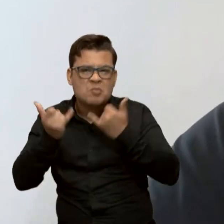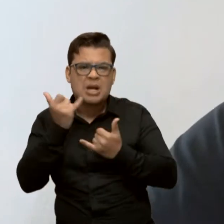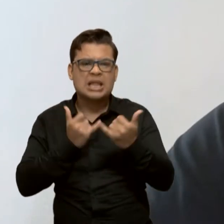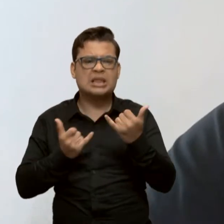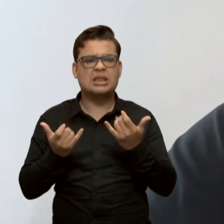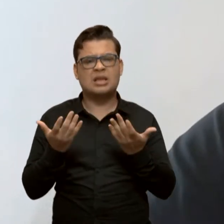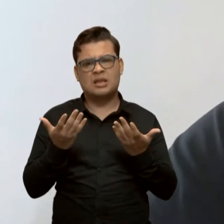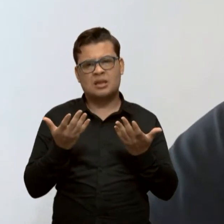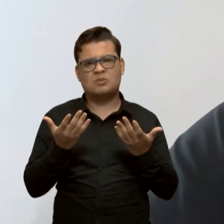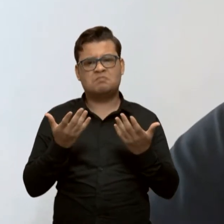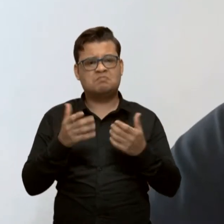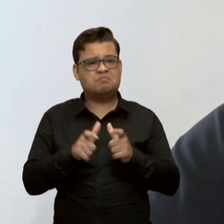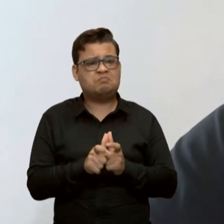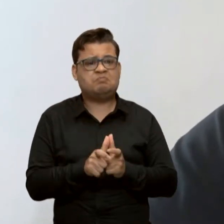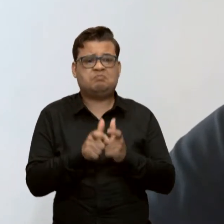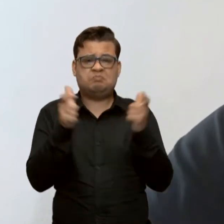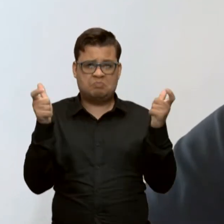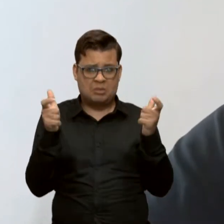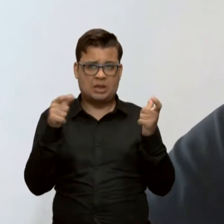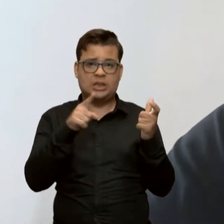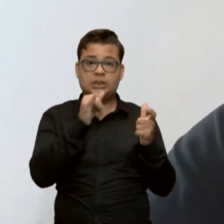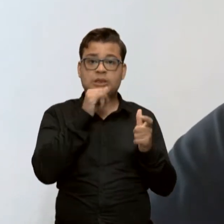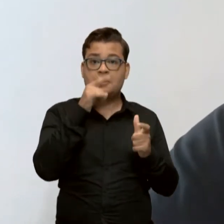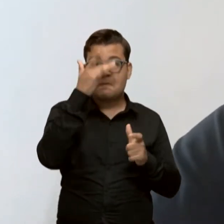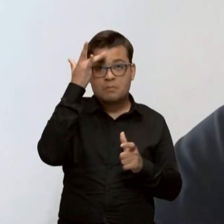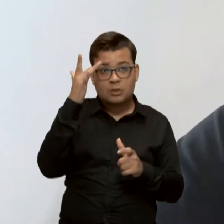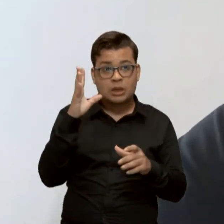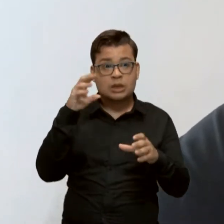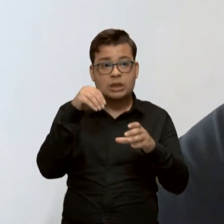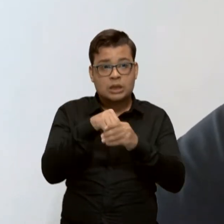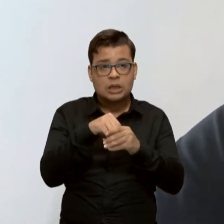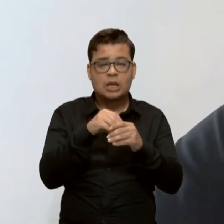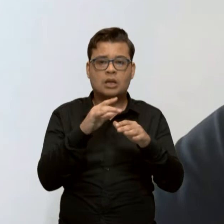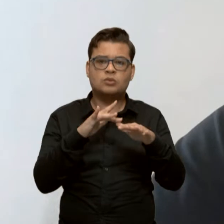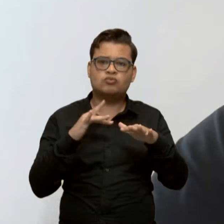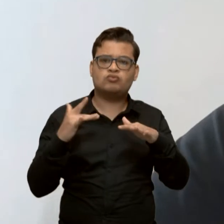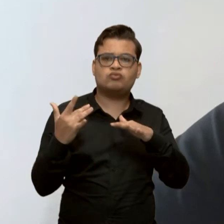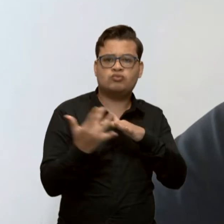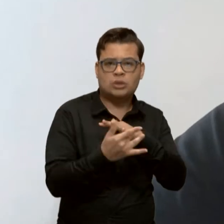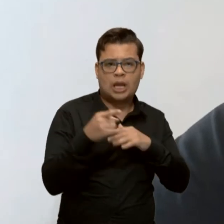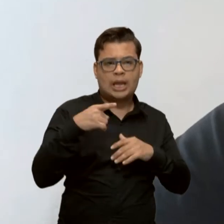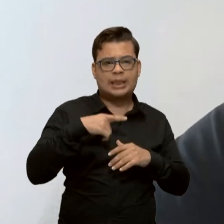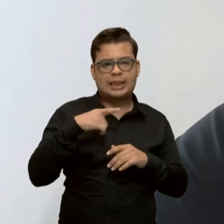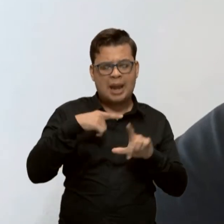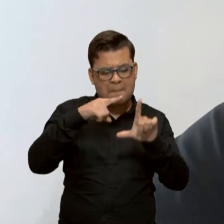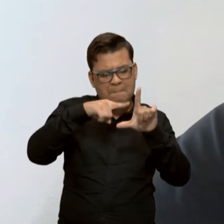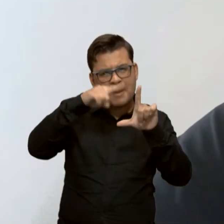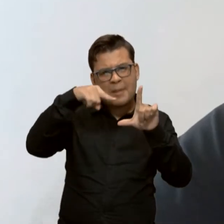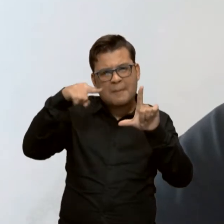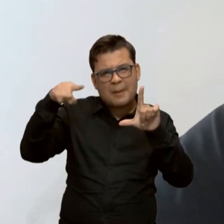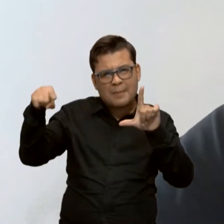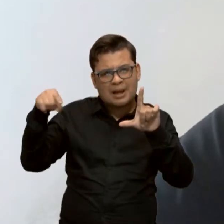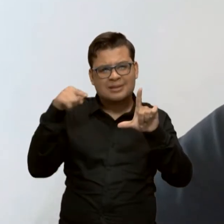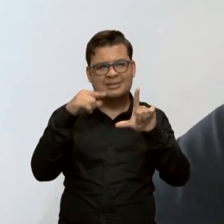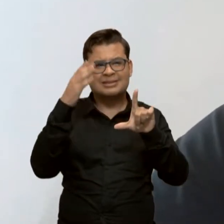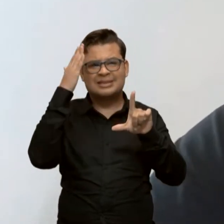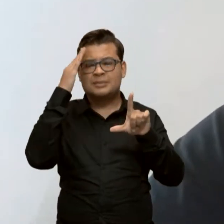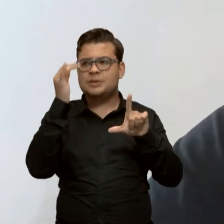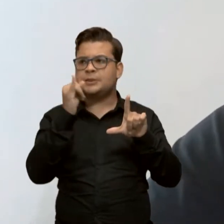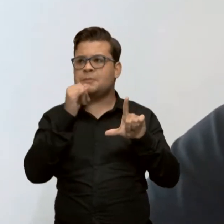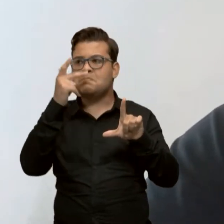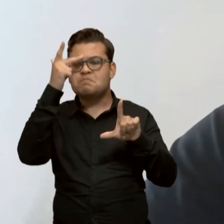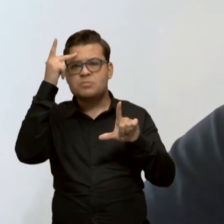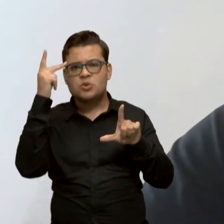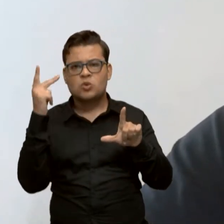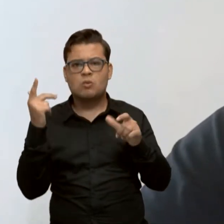proprietário de um pequeno negócio que está presente numa rede social, ele tem um relatório dos insights de intensidade de